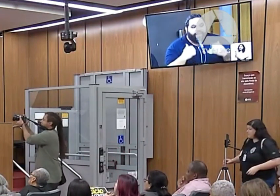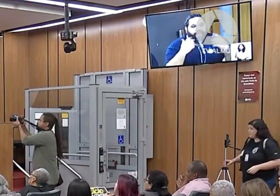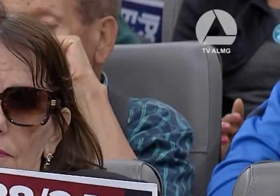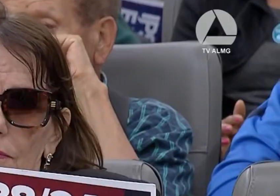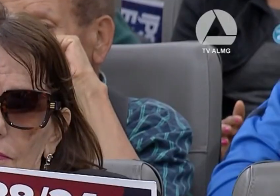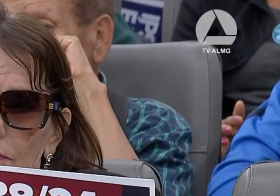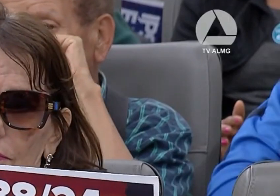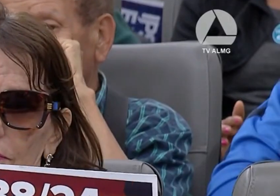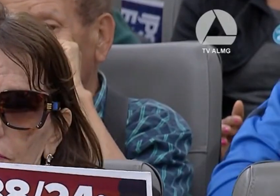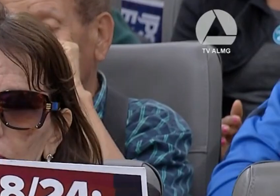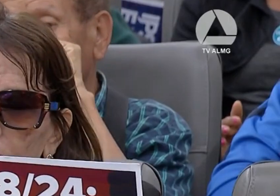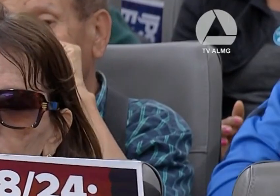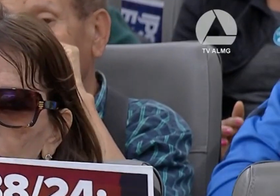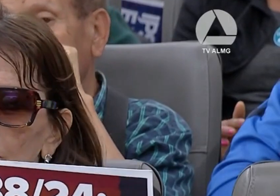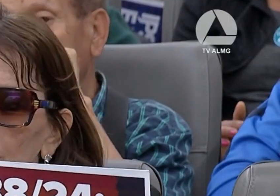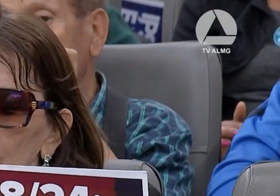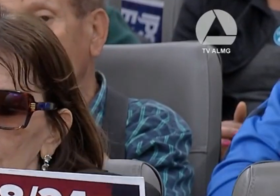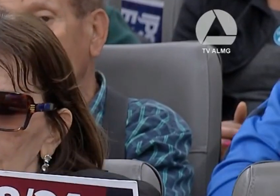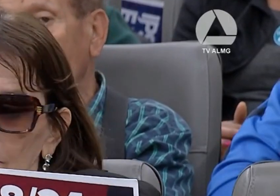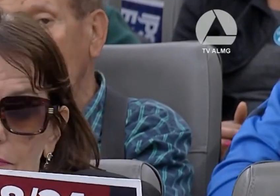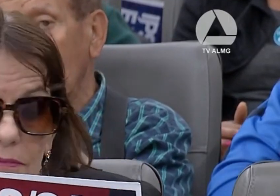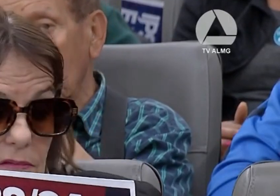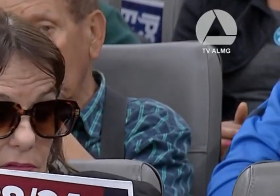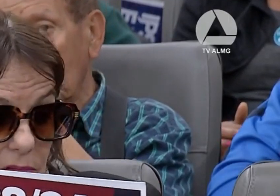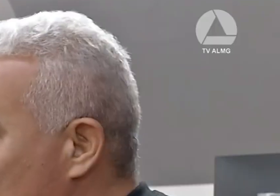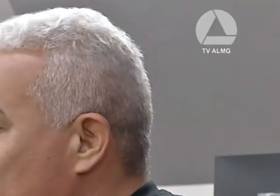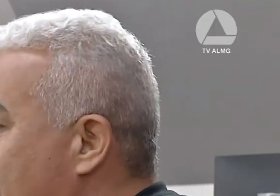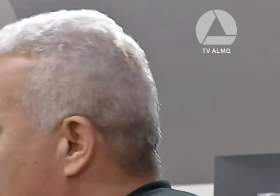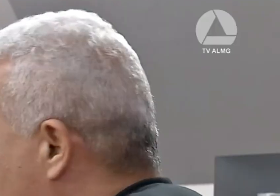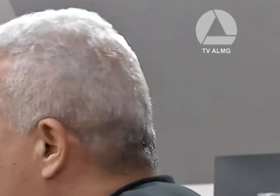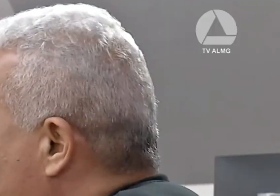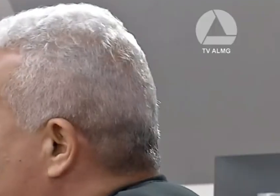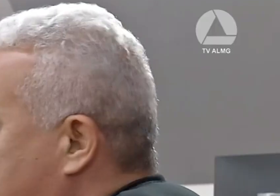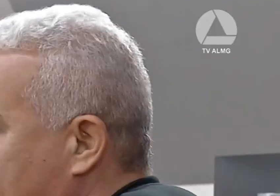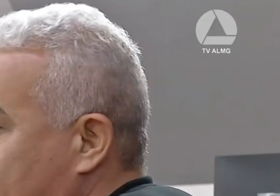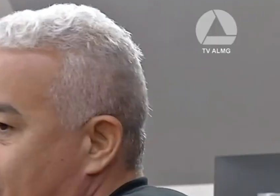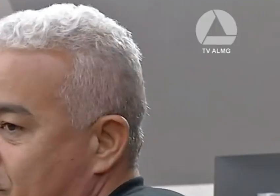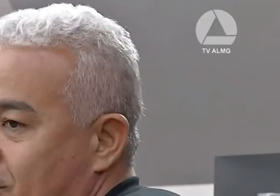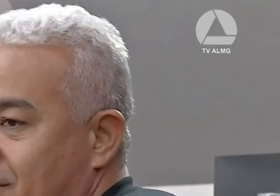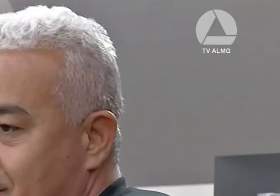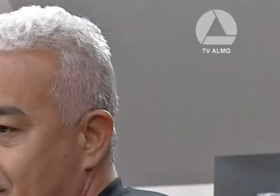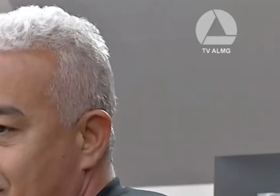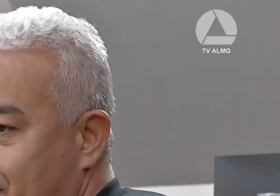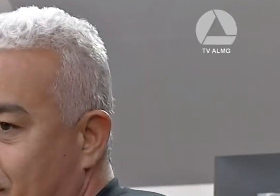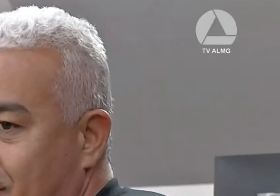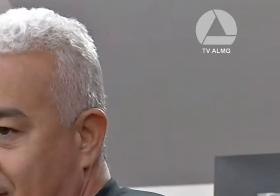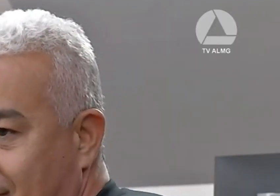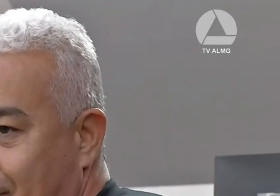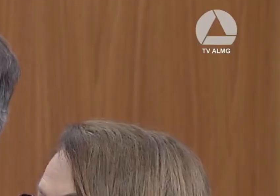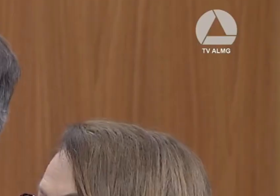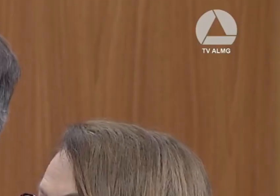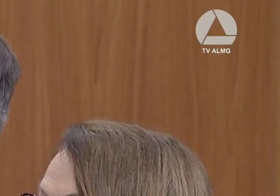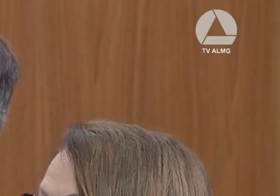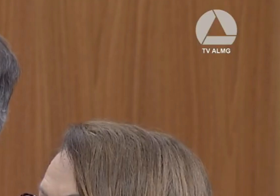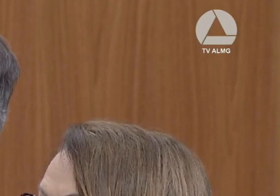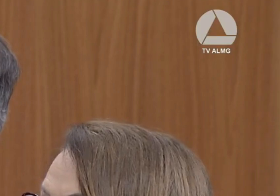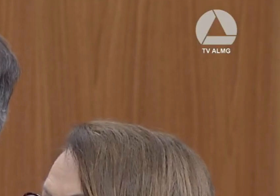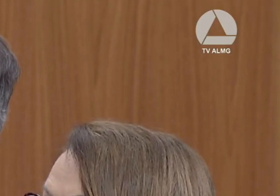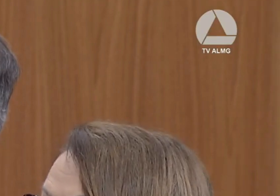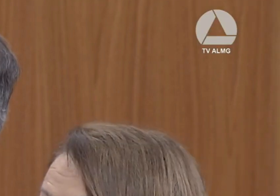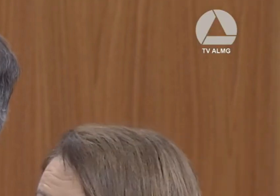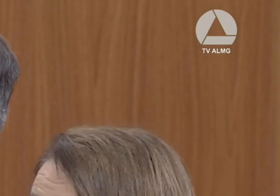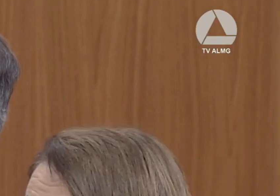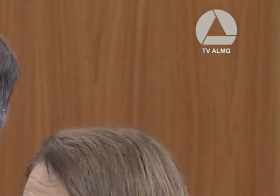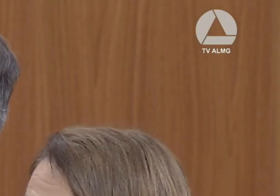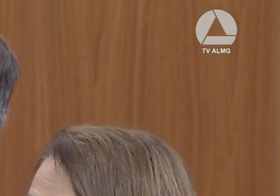governador que trata da assistência à saúde pelo ipseng os participantes debateram os impactos na vida dos beneficiários do